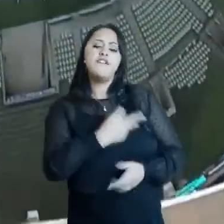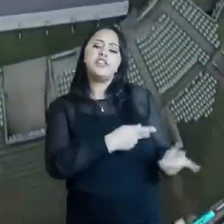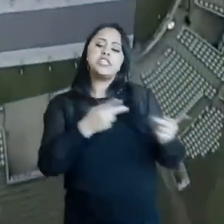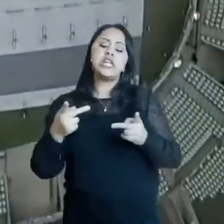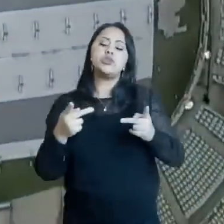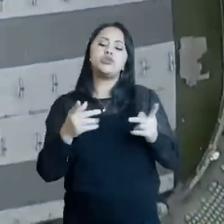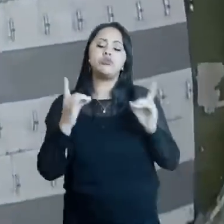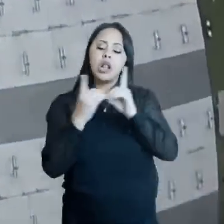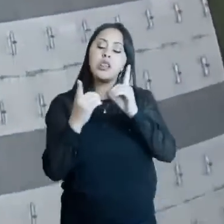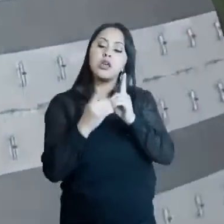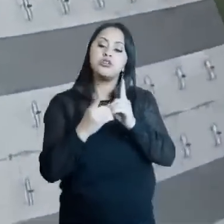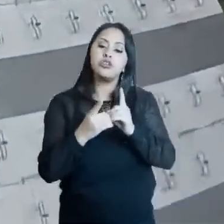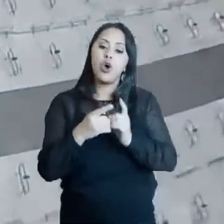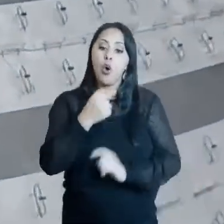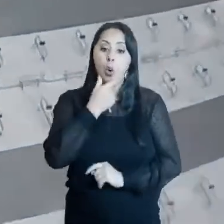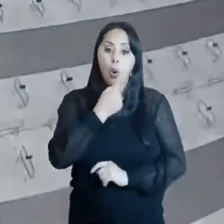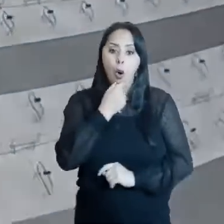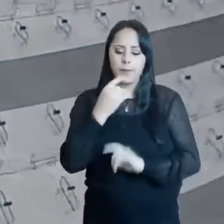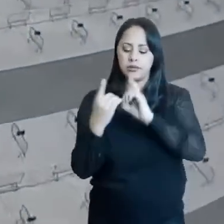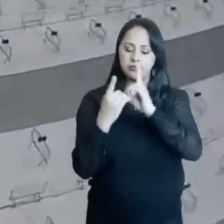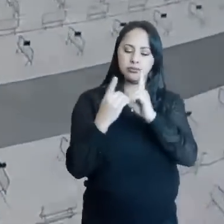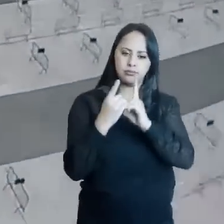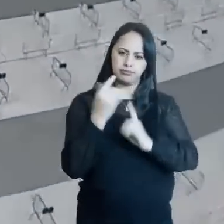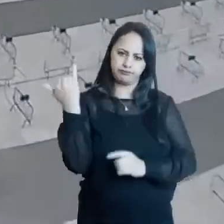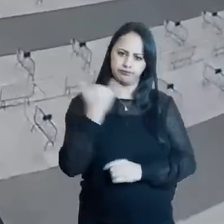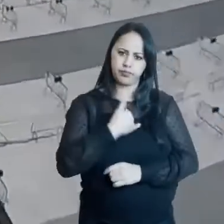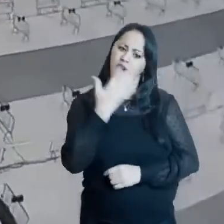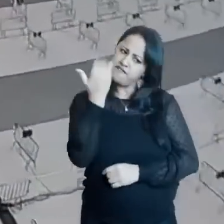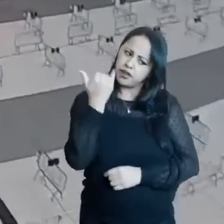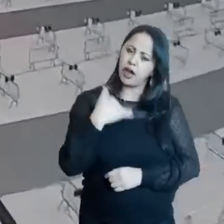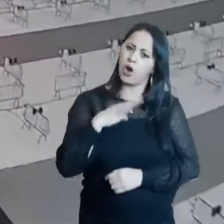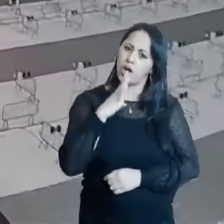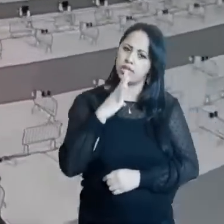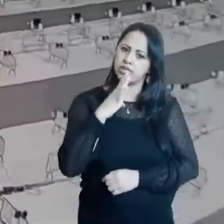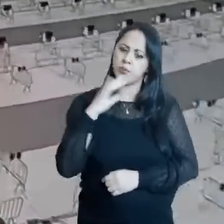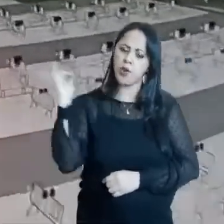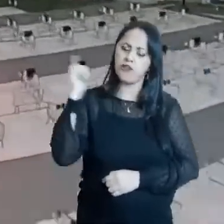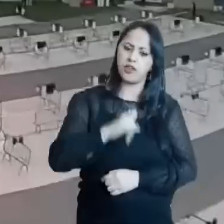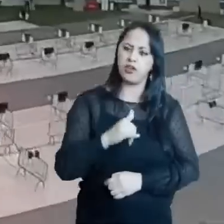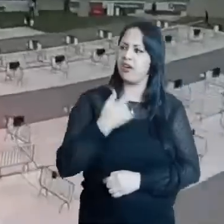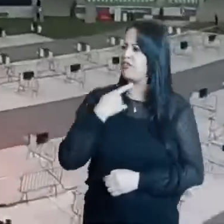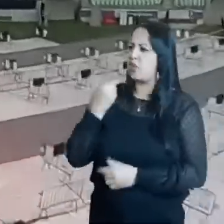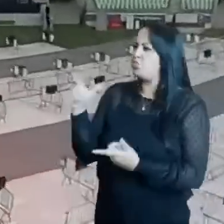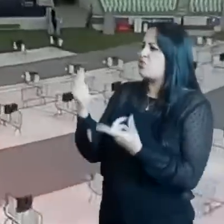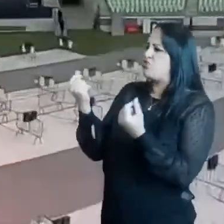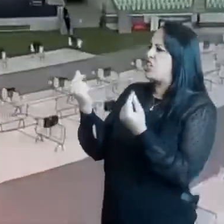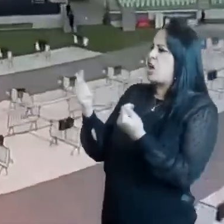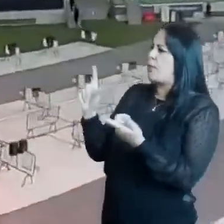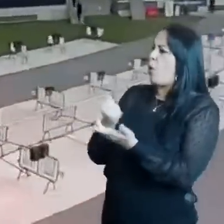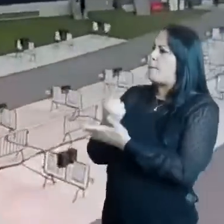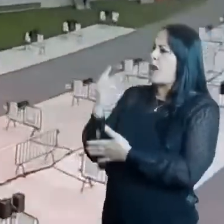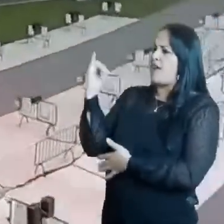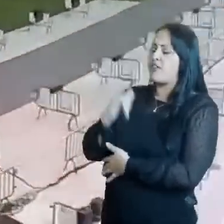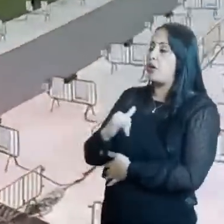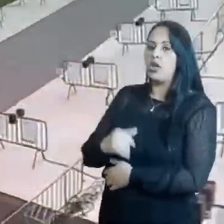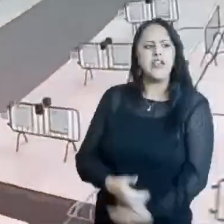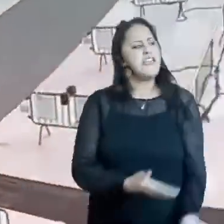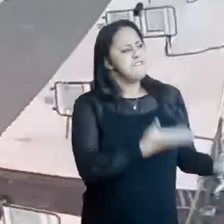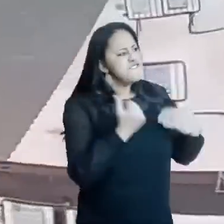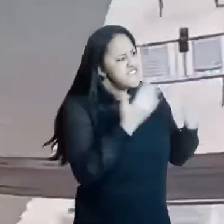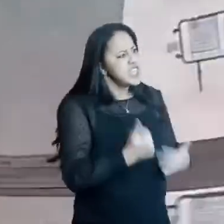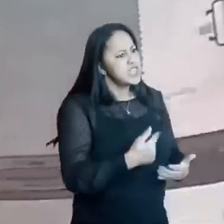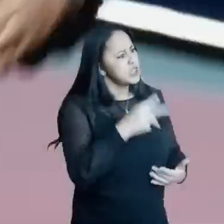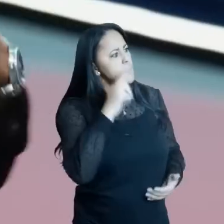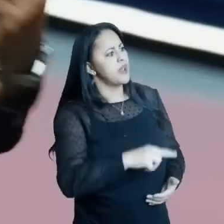cliente, alguém falou, vem cá para você conhecer um avião aqui. Eu falei, não, não tem dinheiro para comprar avião, não. Não, mas vem cá só para você ver. Eu falei, não tem não. Mas eu vim lá de